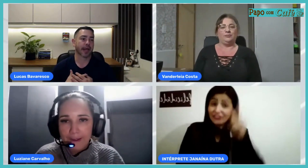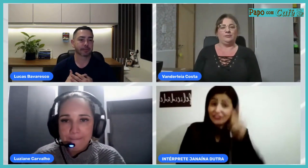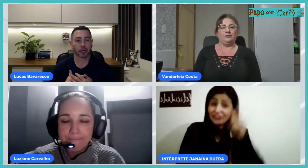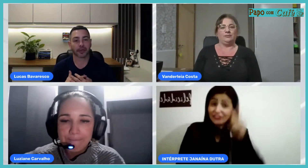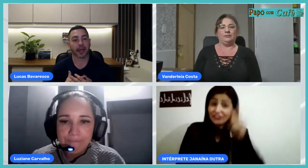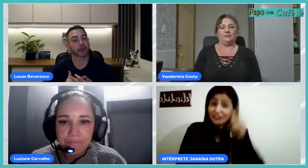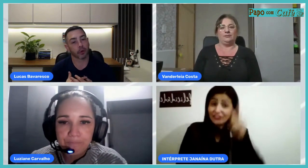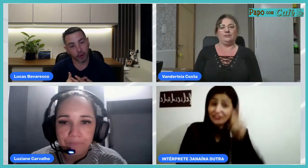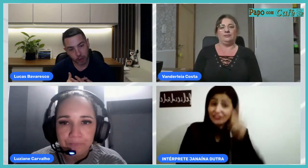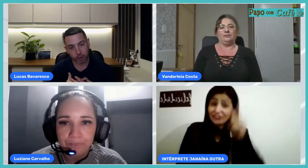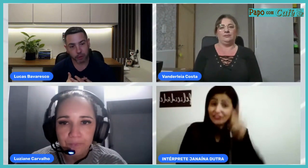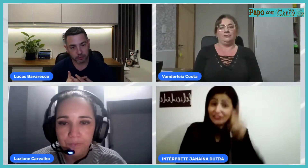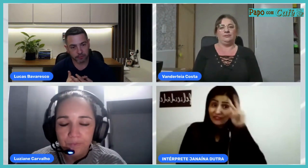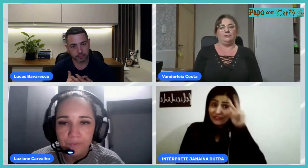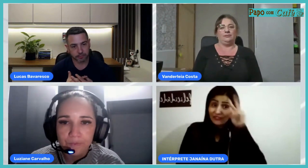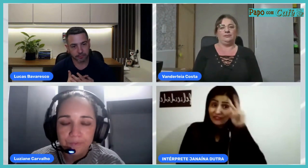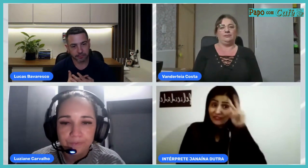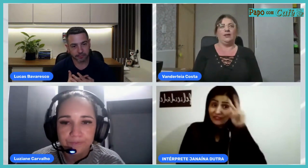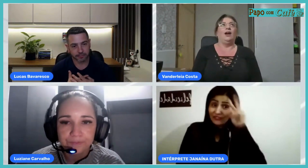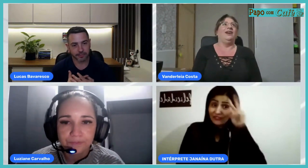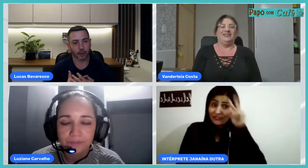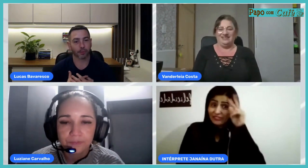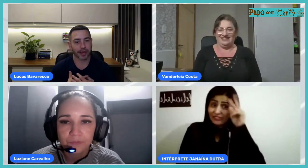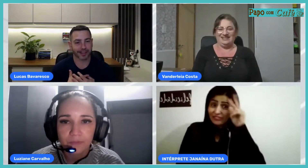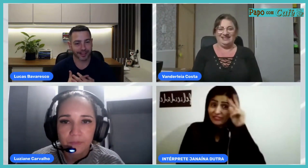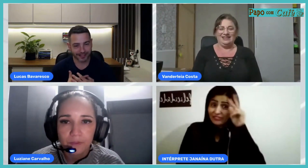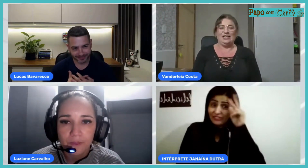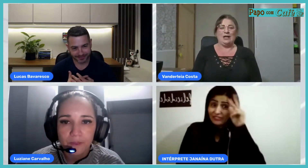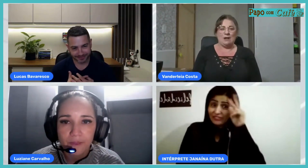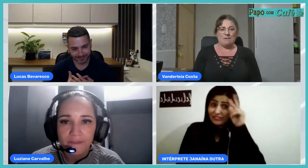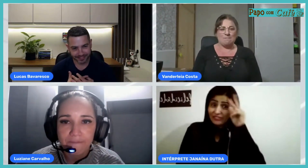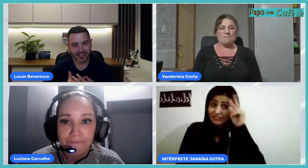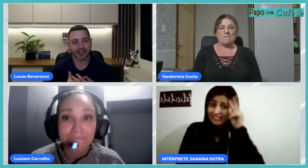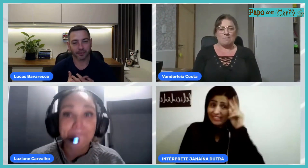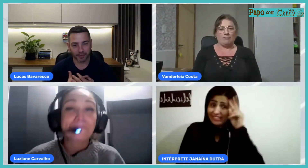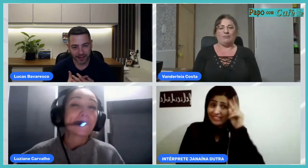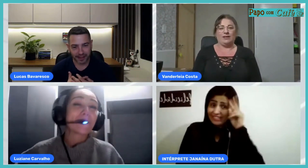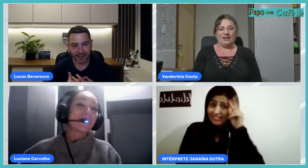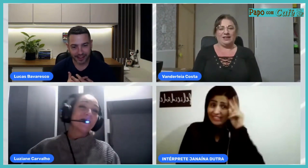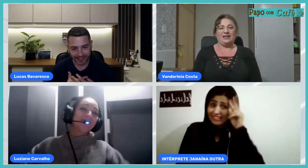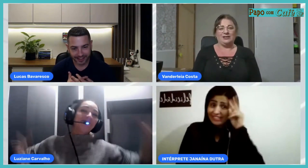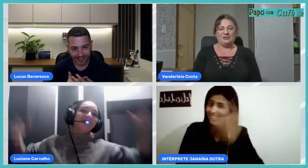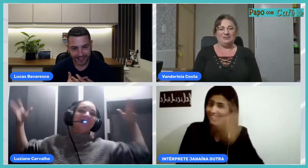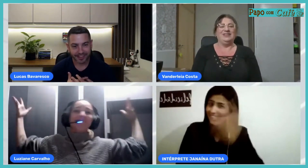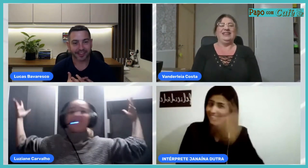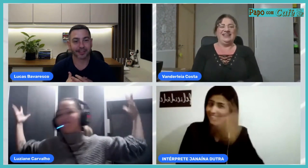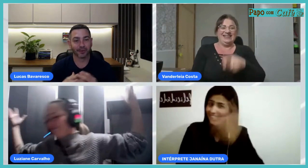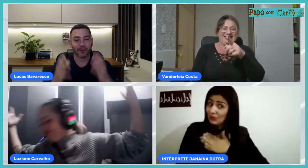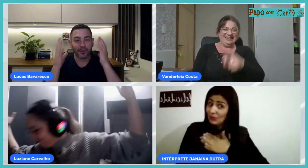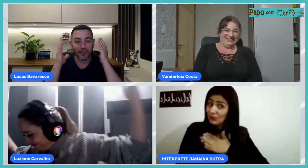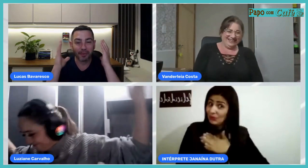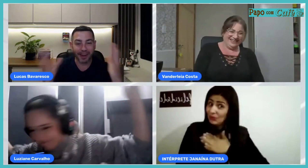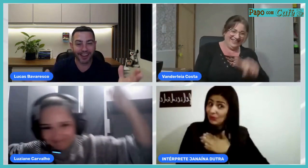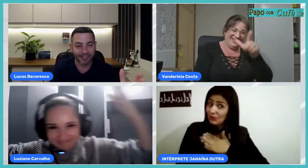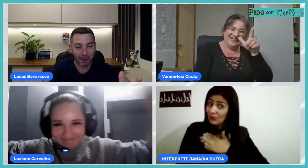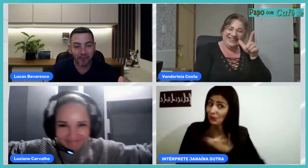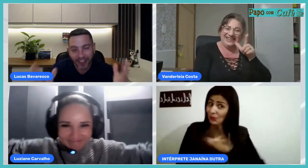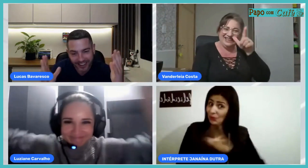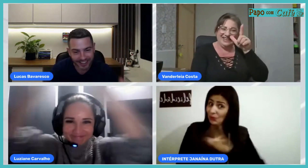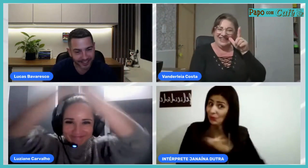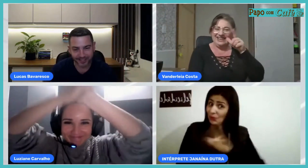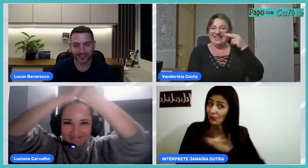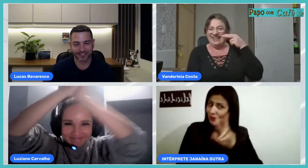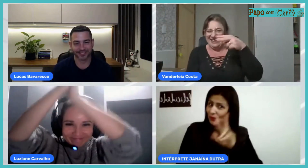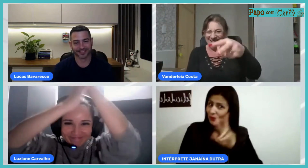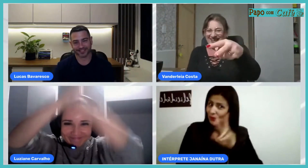daquele intérprete tecnológico, que é um bonequinho, que fica ali, né? E do humano, vamos